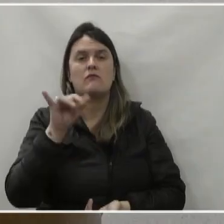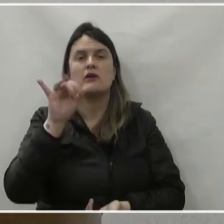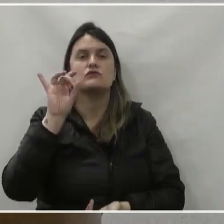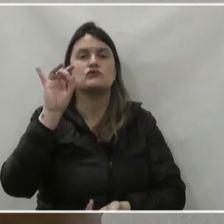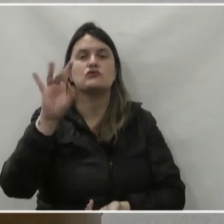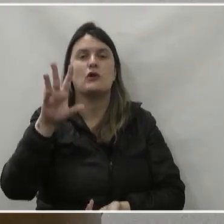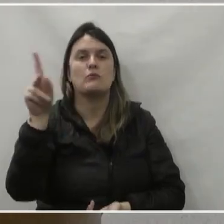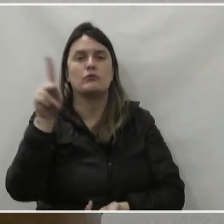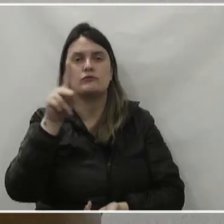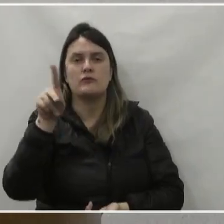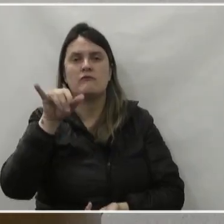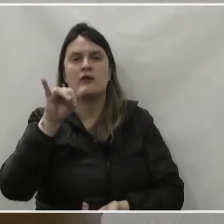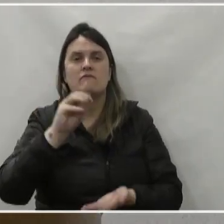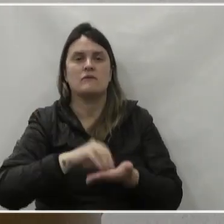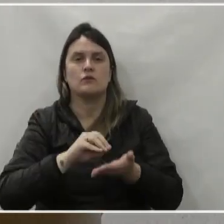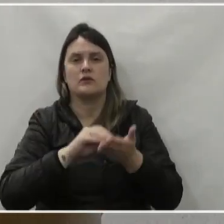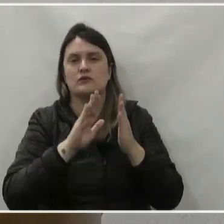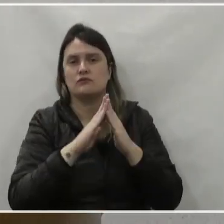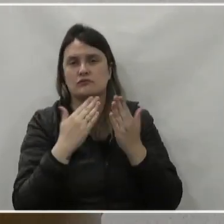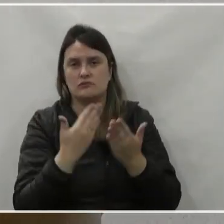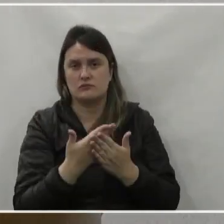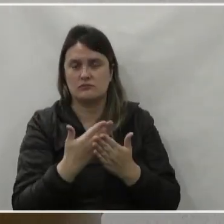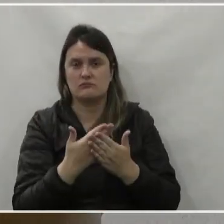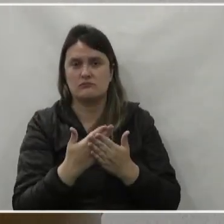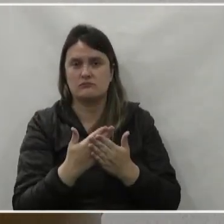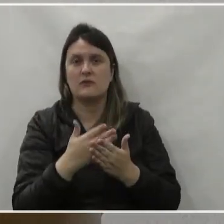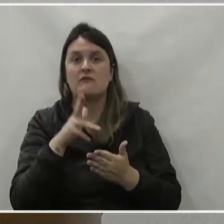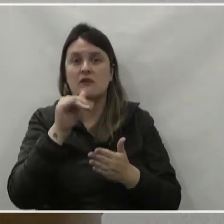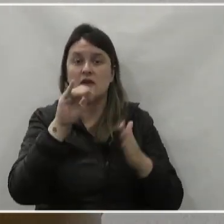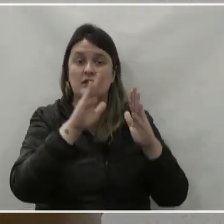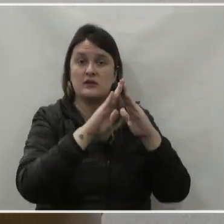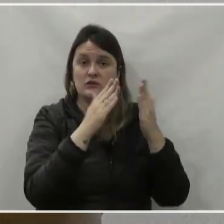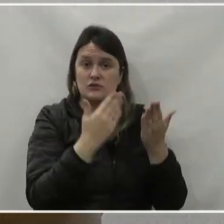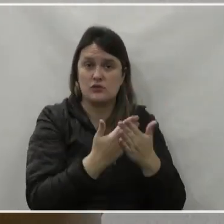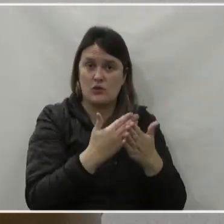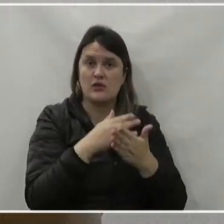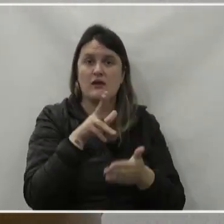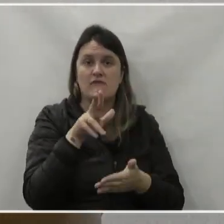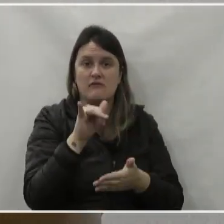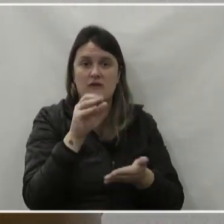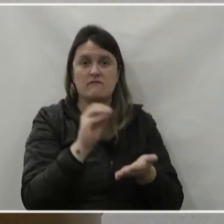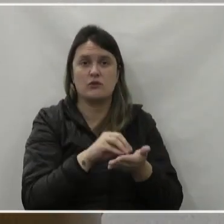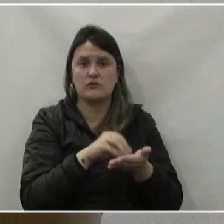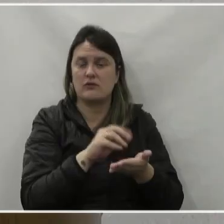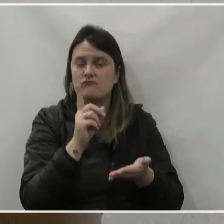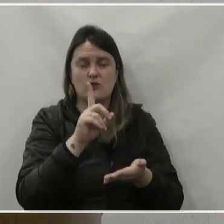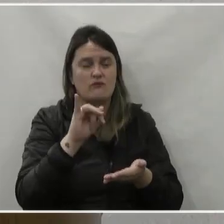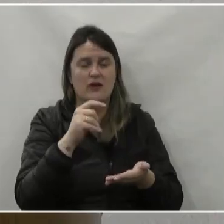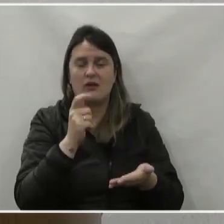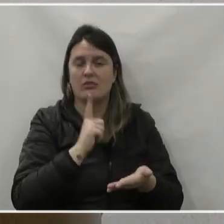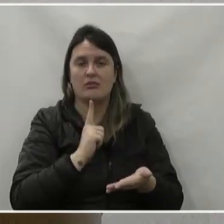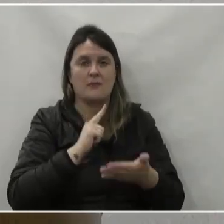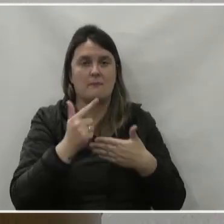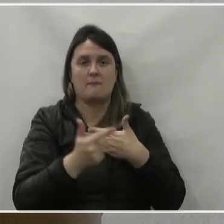o professor que faltará à escola, será a própria escola que deixará de cumprir seu